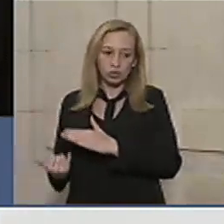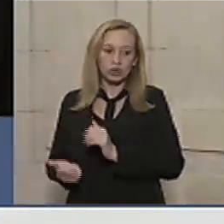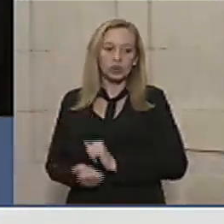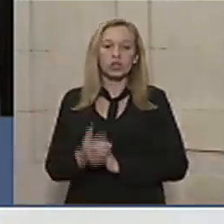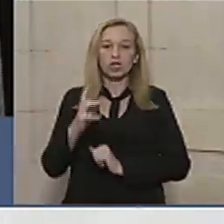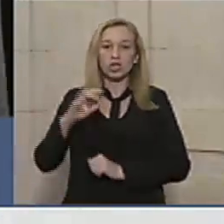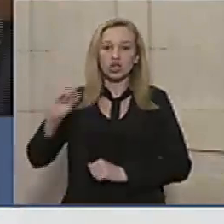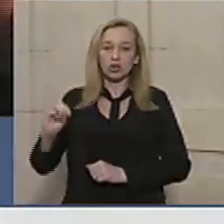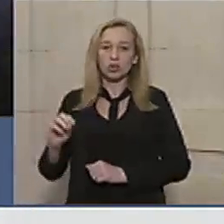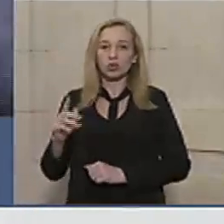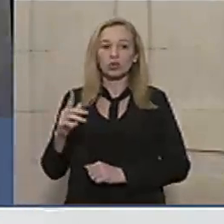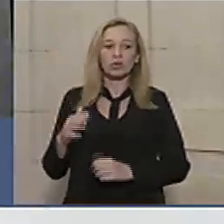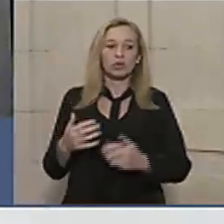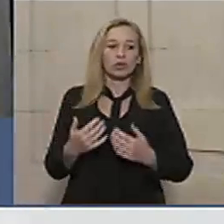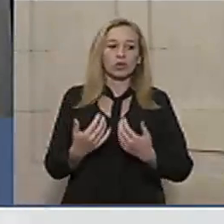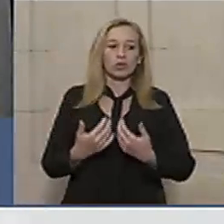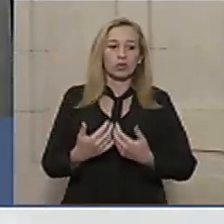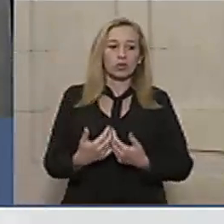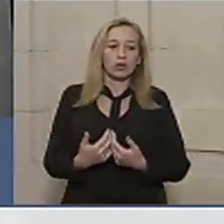Rio Metrópole.